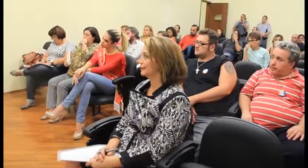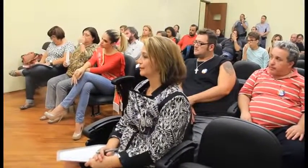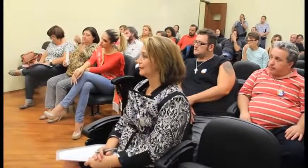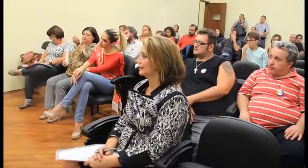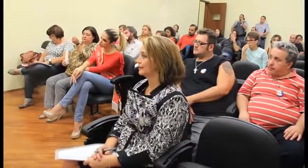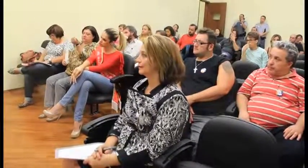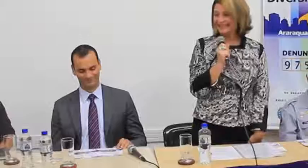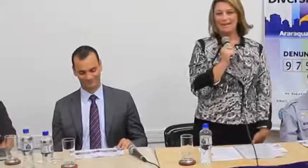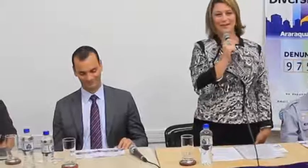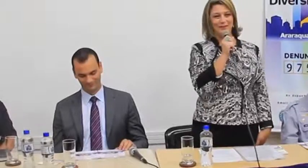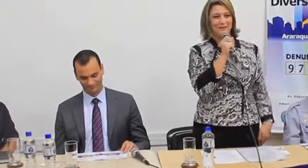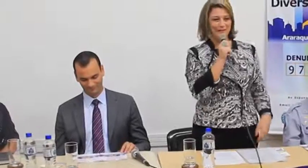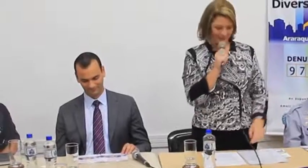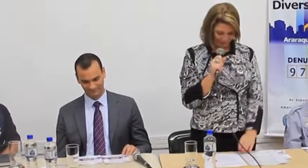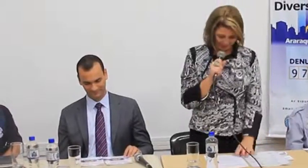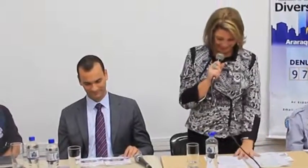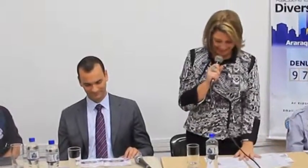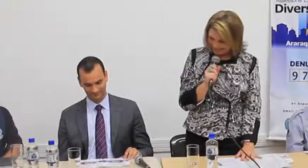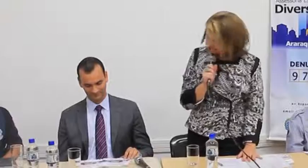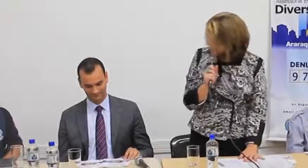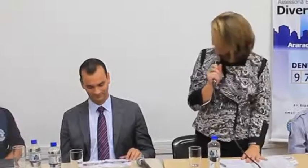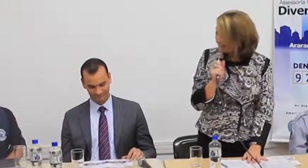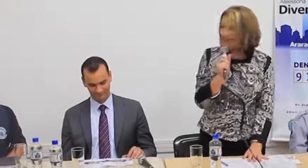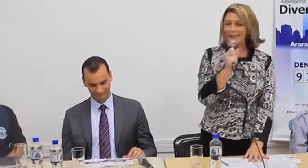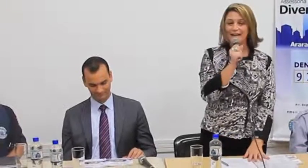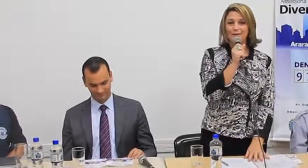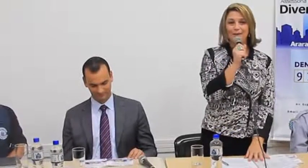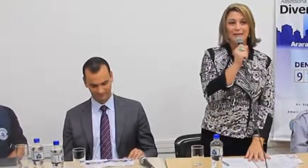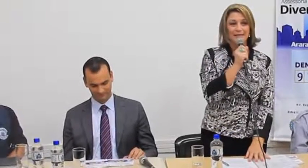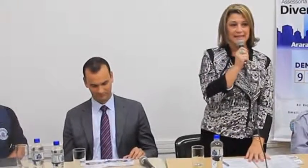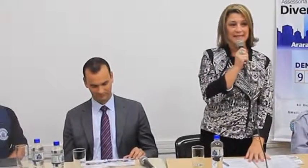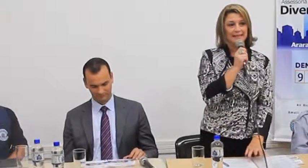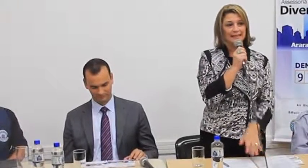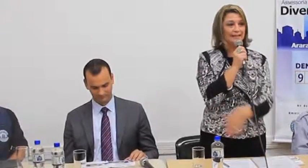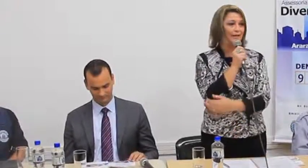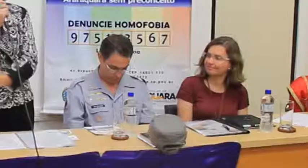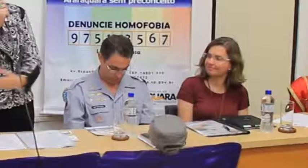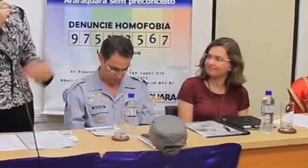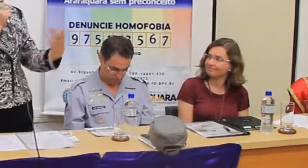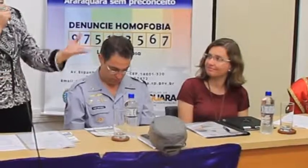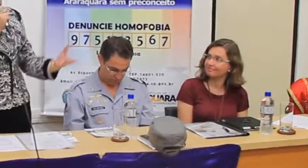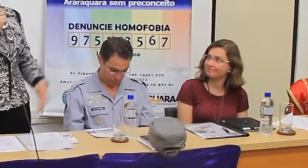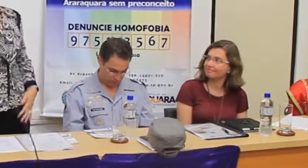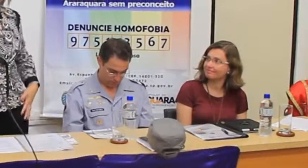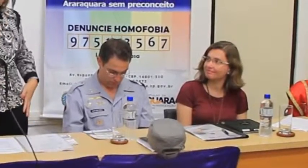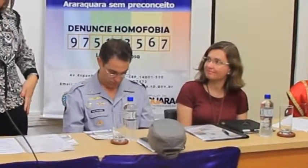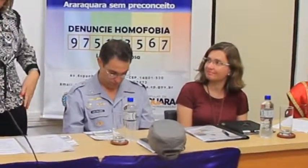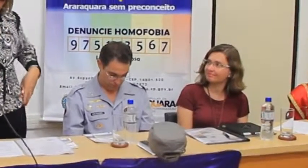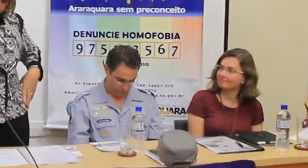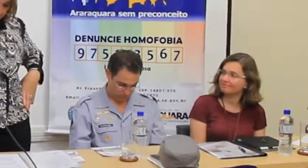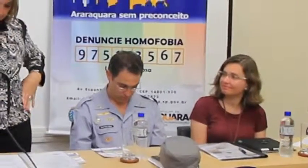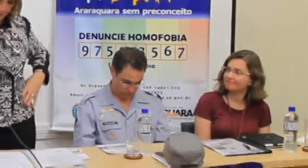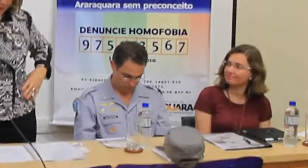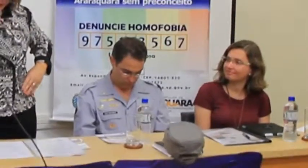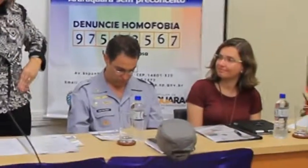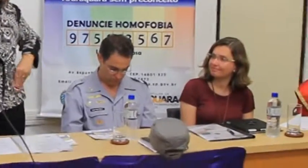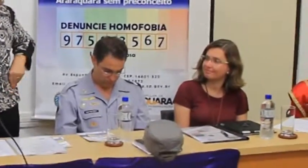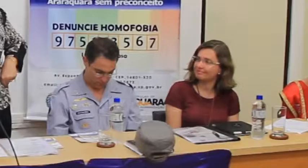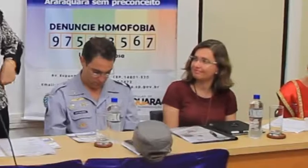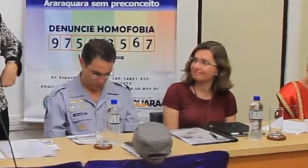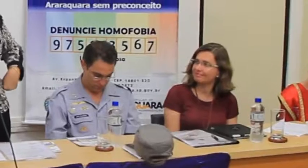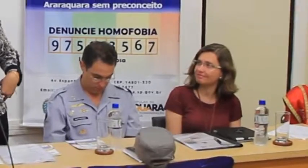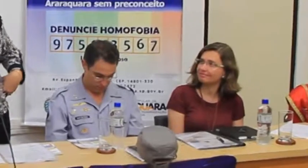martins doutor frederico de almeida monteiro defensoria pública e luisa gama alves da secretaria